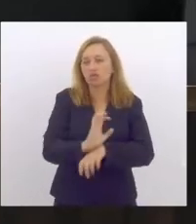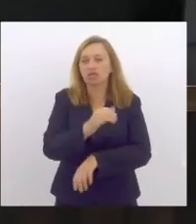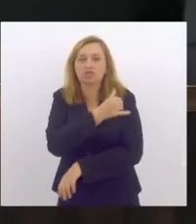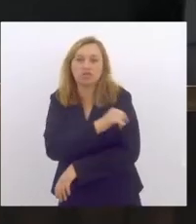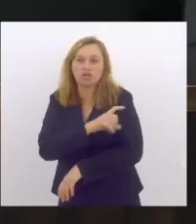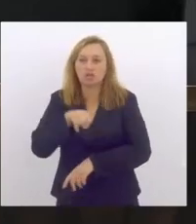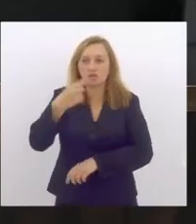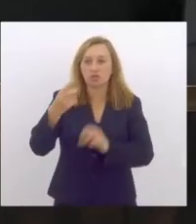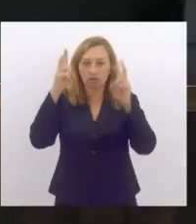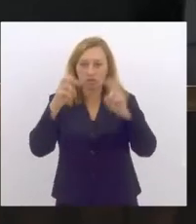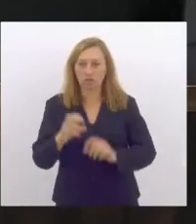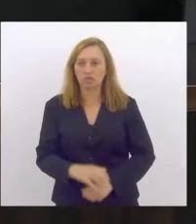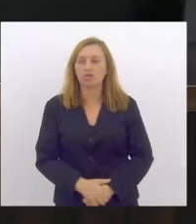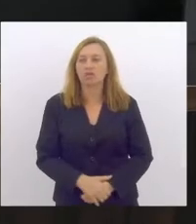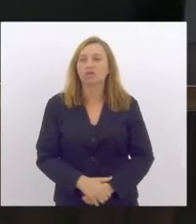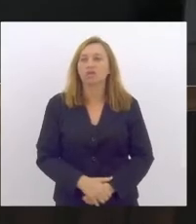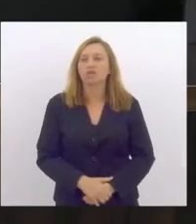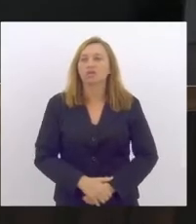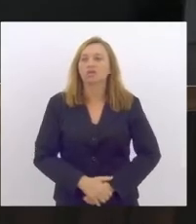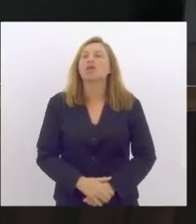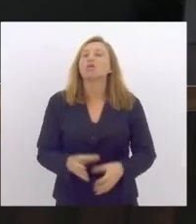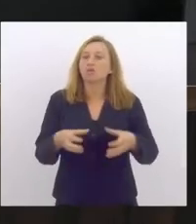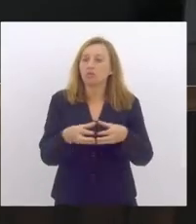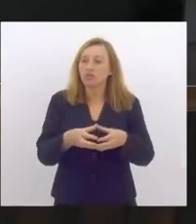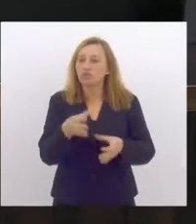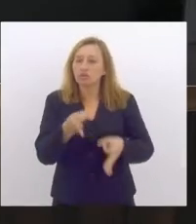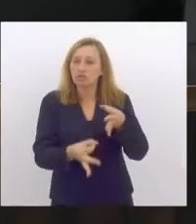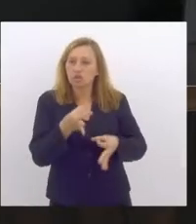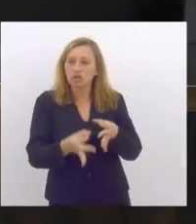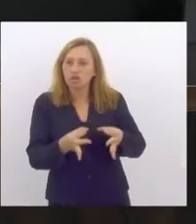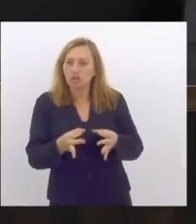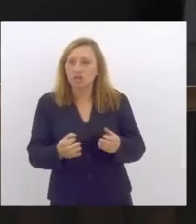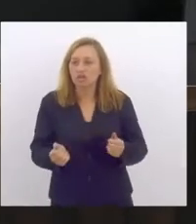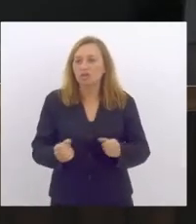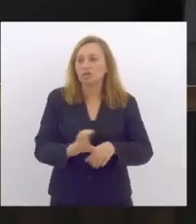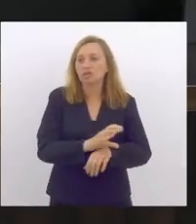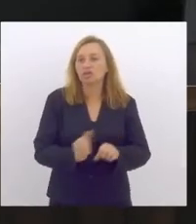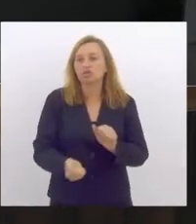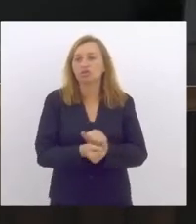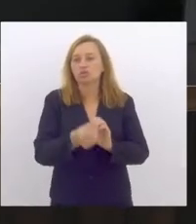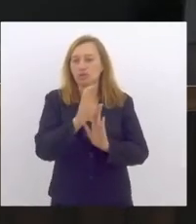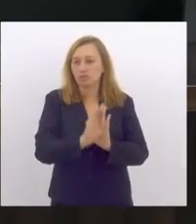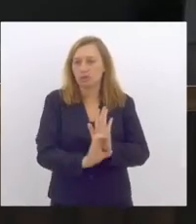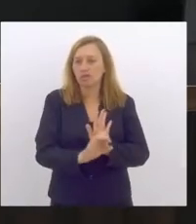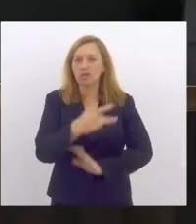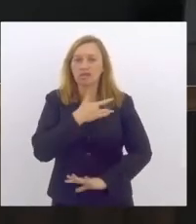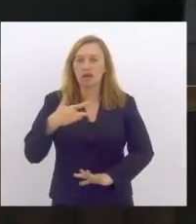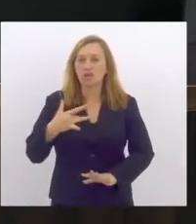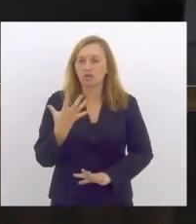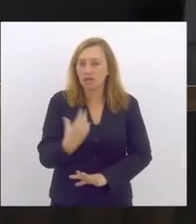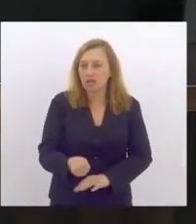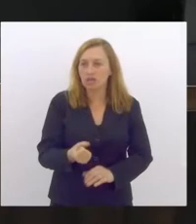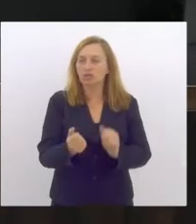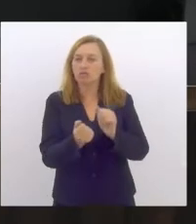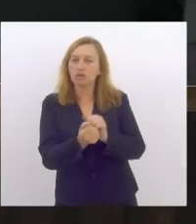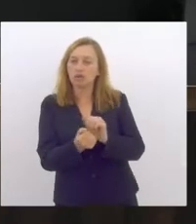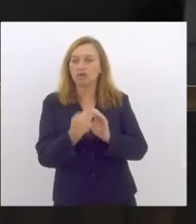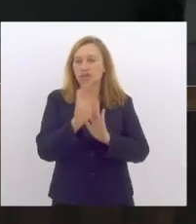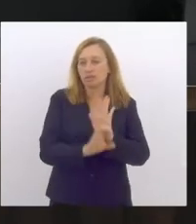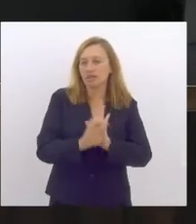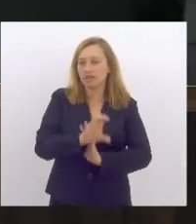outras providências. Pareceres da Comissão de Constituição pela Constitucionalidade com emendas de saúde favorável com as emendas da